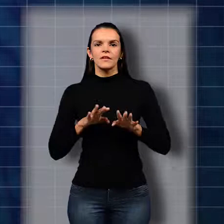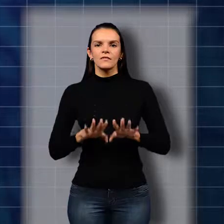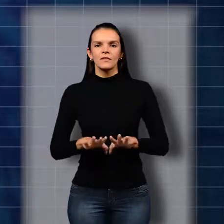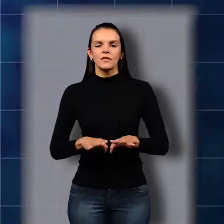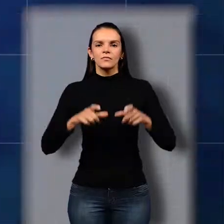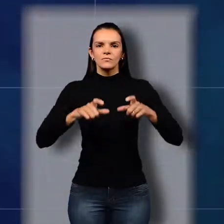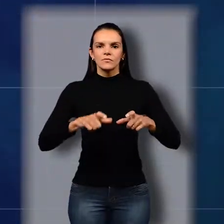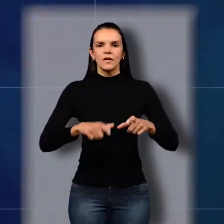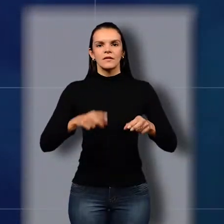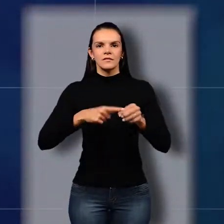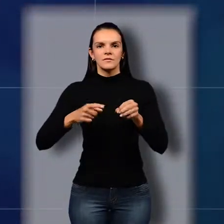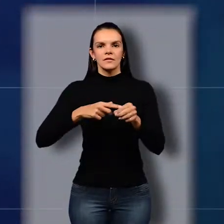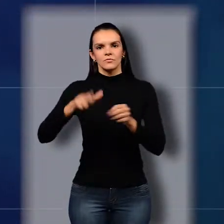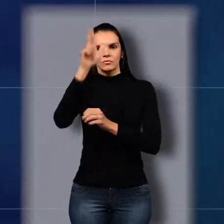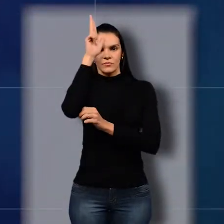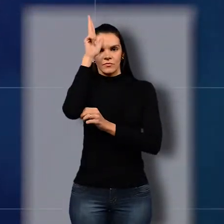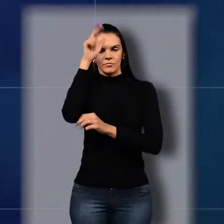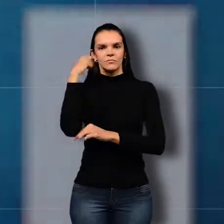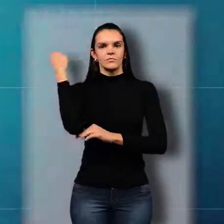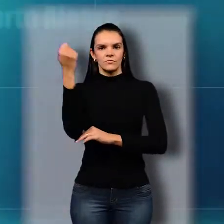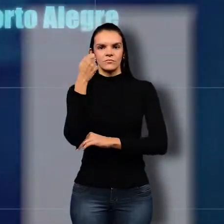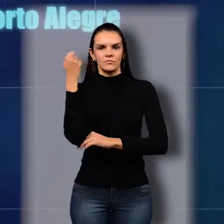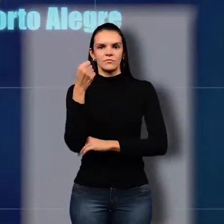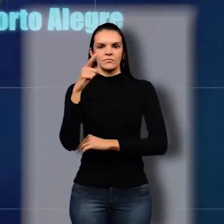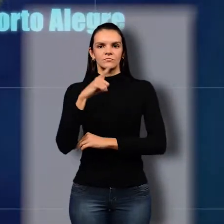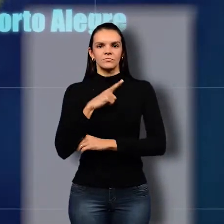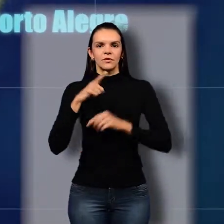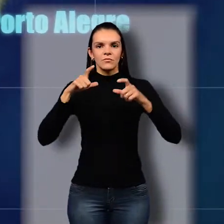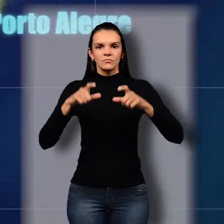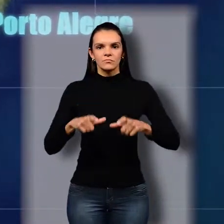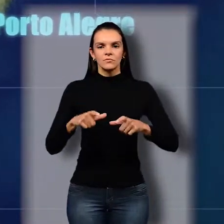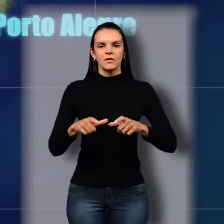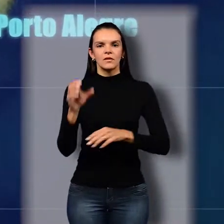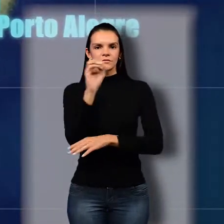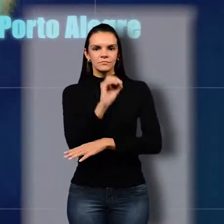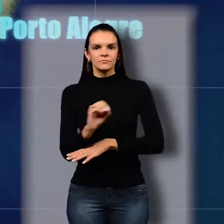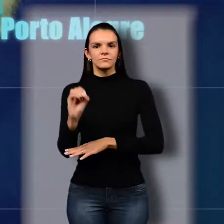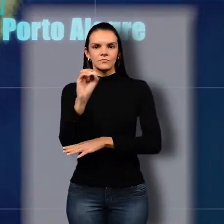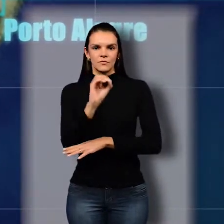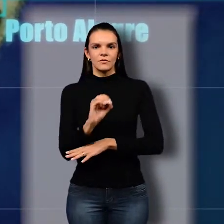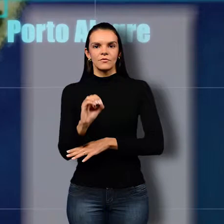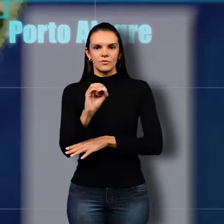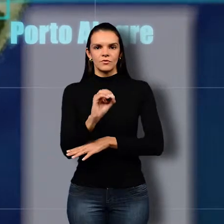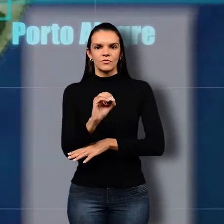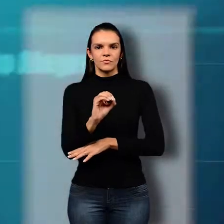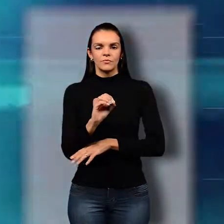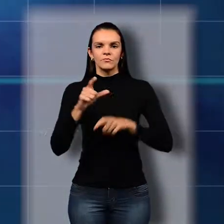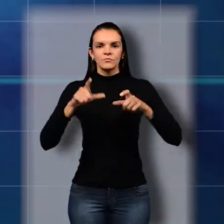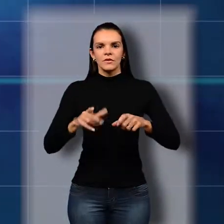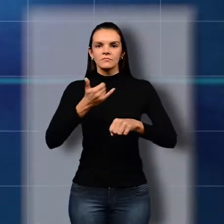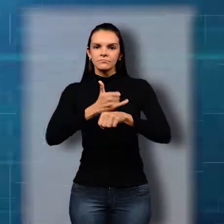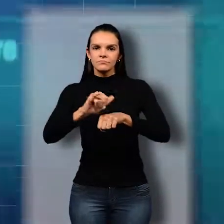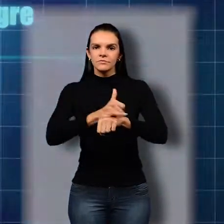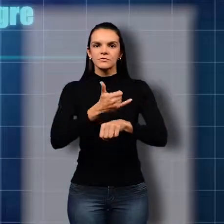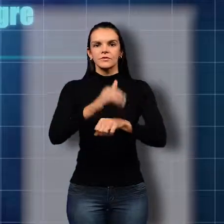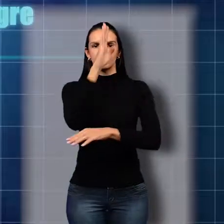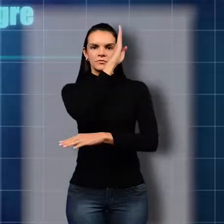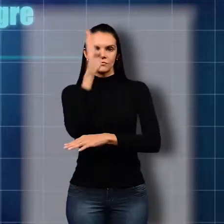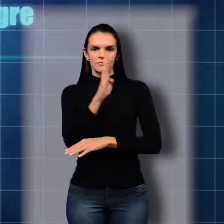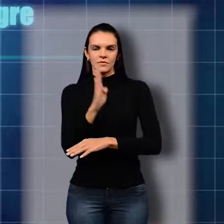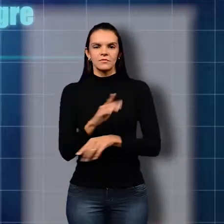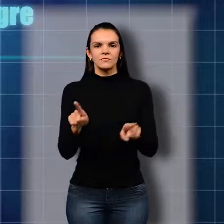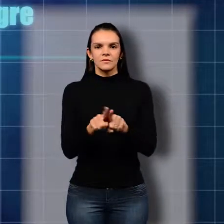cidade de Novo Hamburgo, no Rio Grande do Sul, tem uma localização privilegiada. Está em um ponto estratégico no Brasil